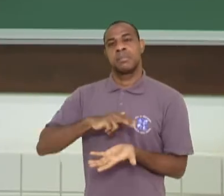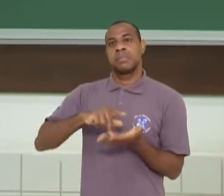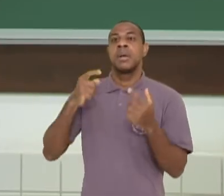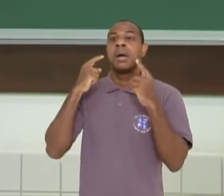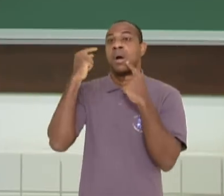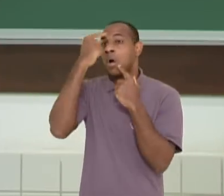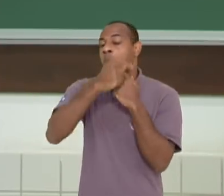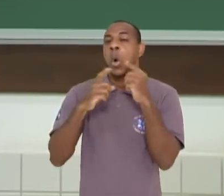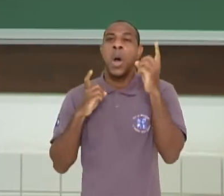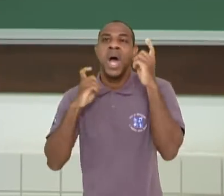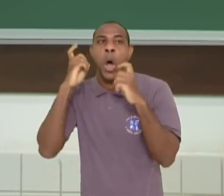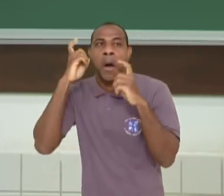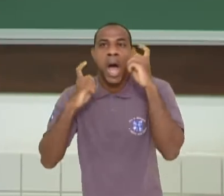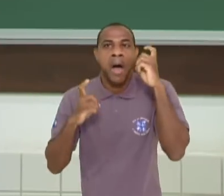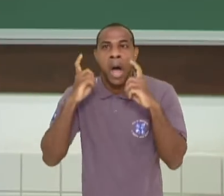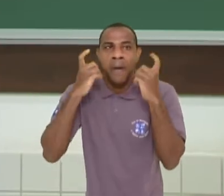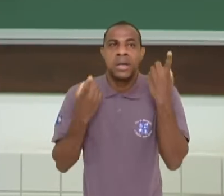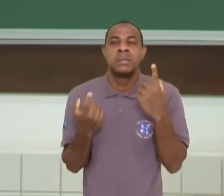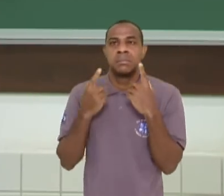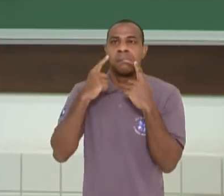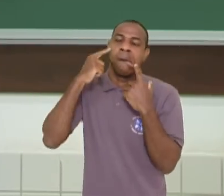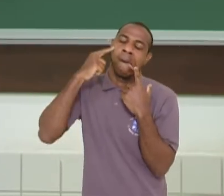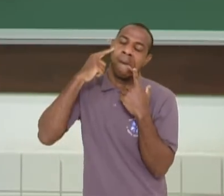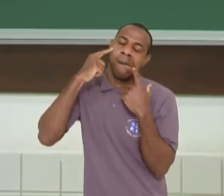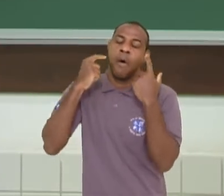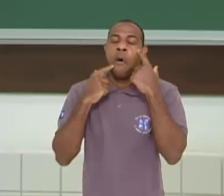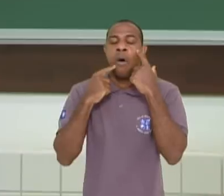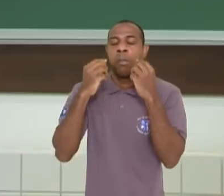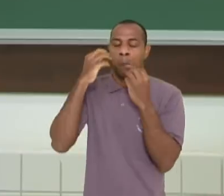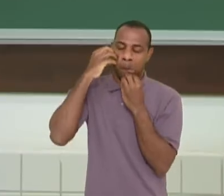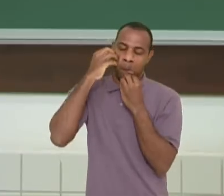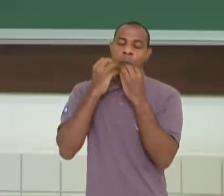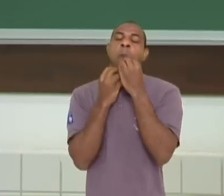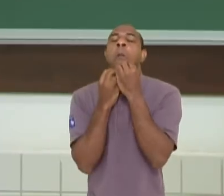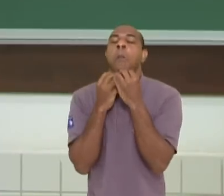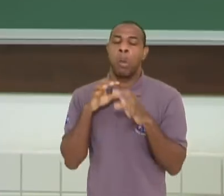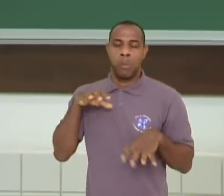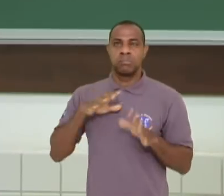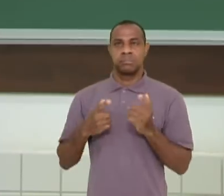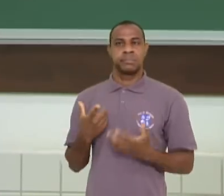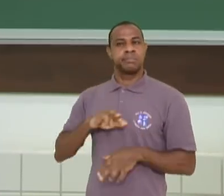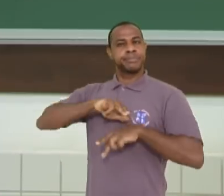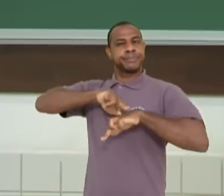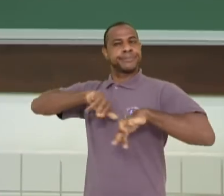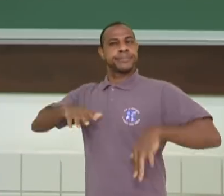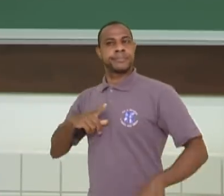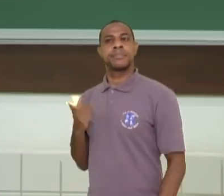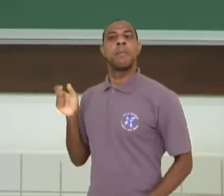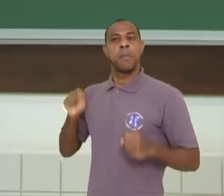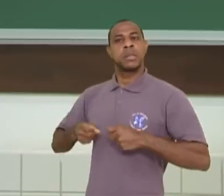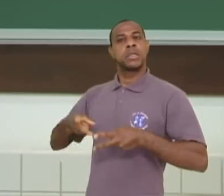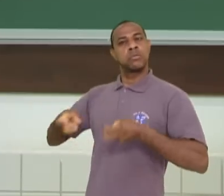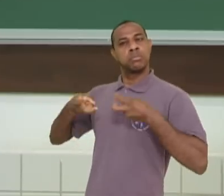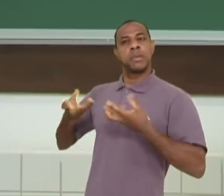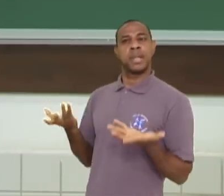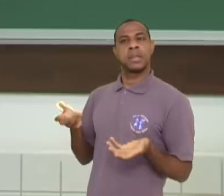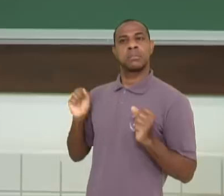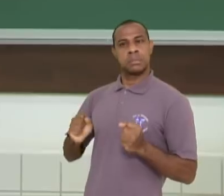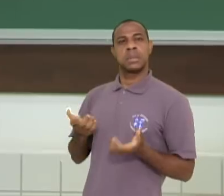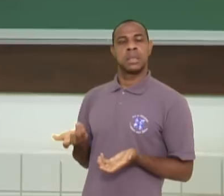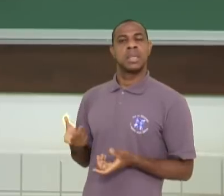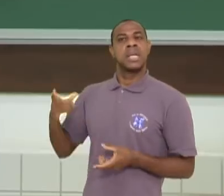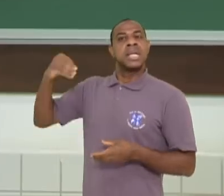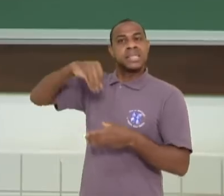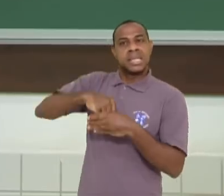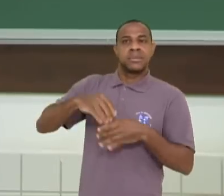né? De apresentação de expressões faciais, né? Então toda essa situação é retratada dentro da arte, pode ser explorada no universo